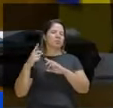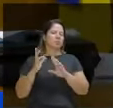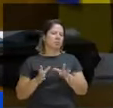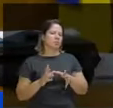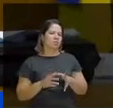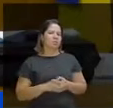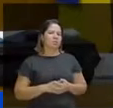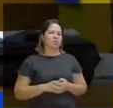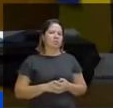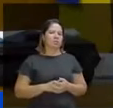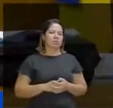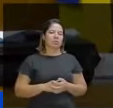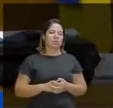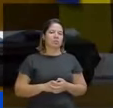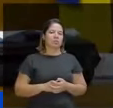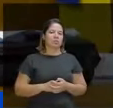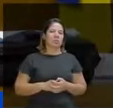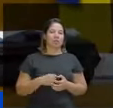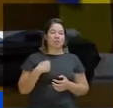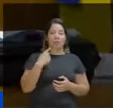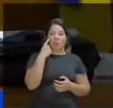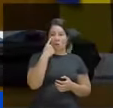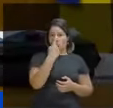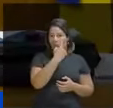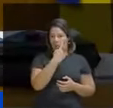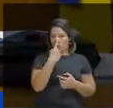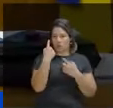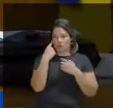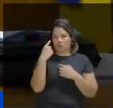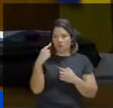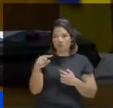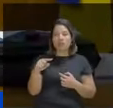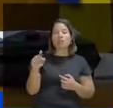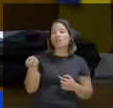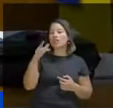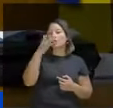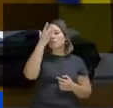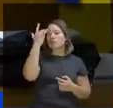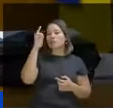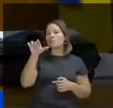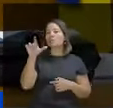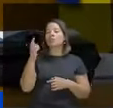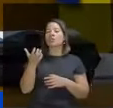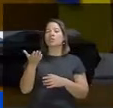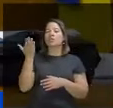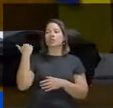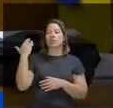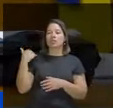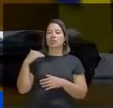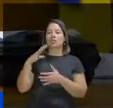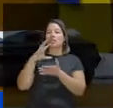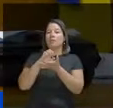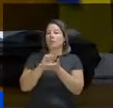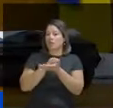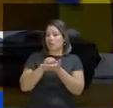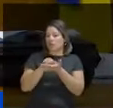edições? O nosso olhar da última eleição municipal, que foi há 4 anos atrás.